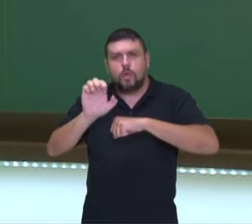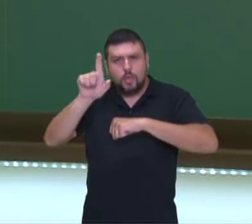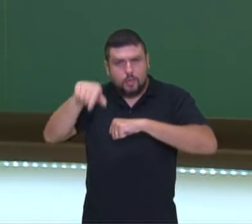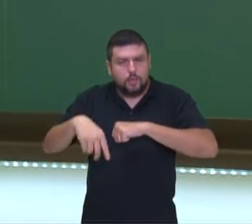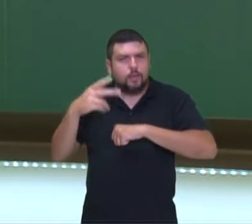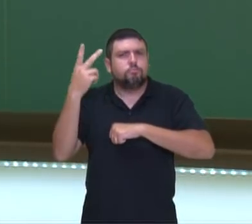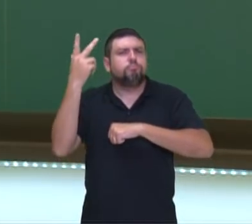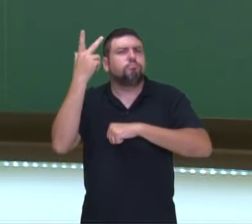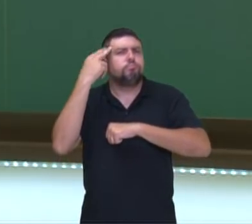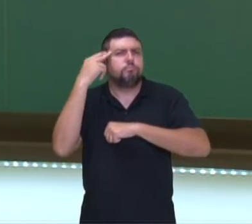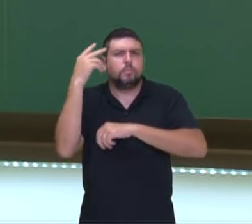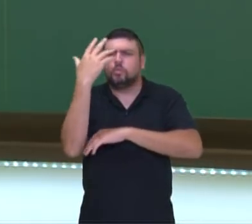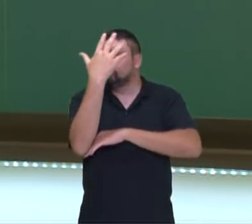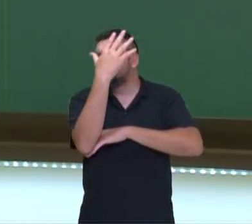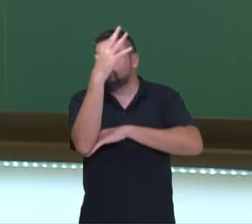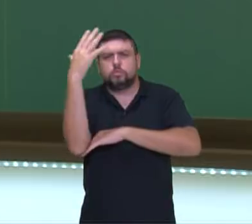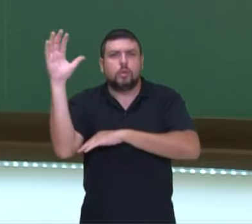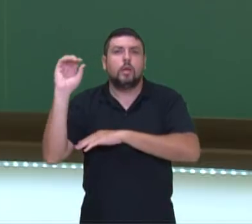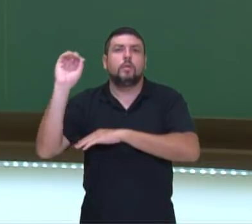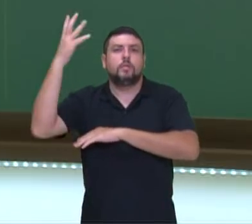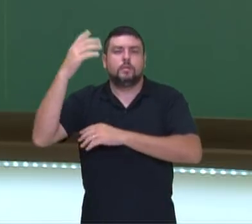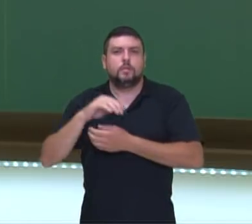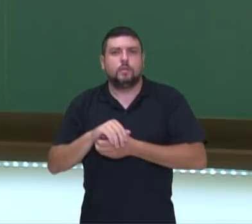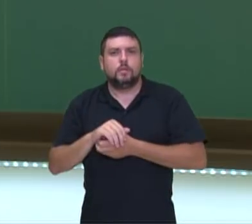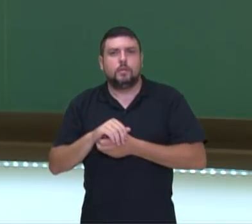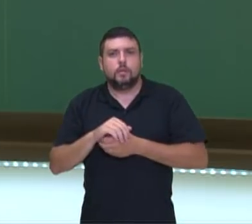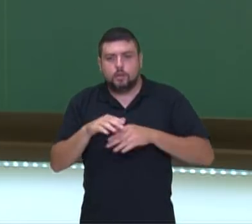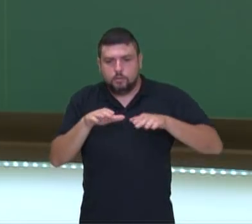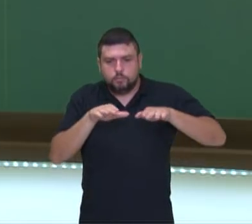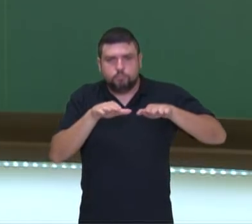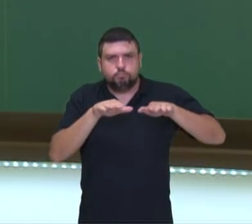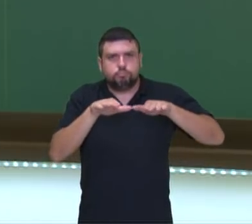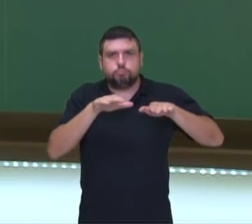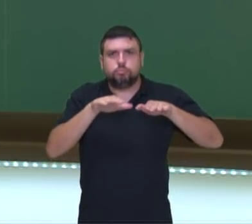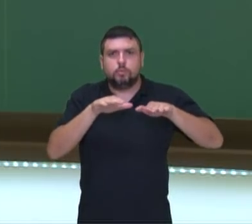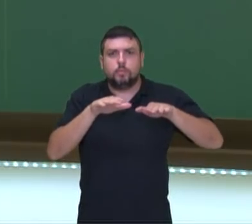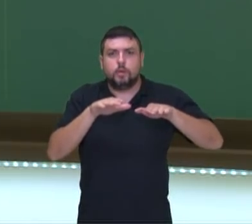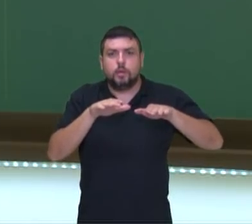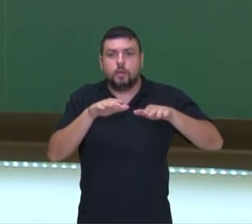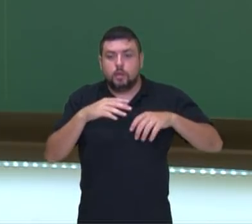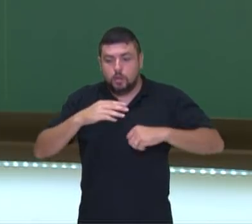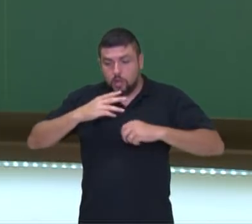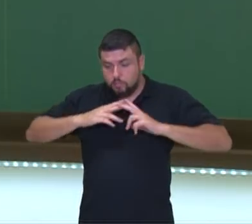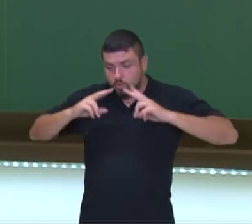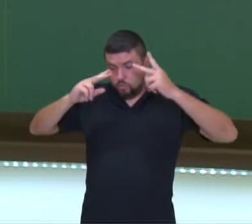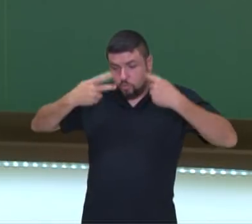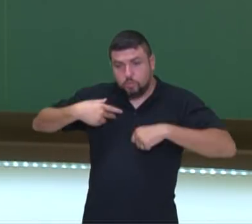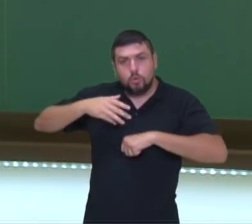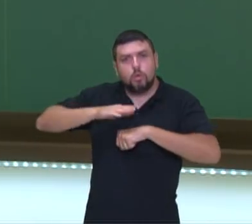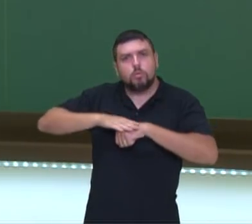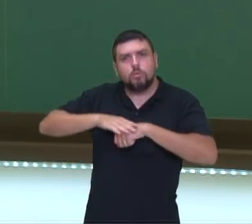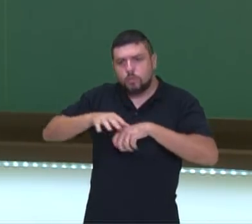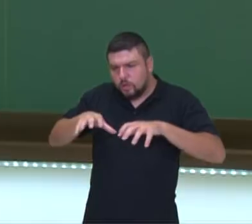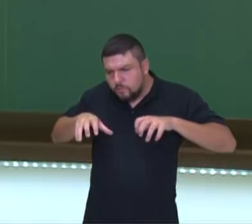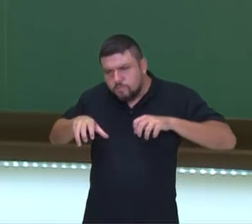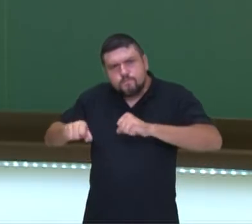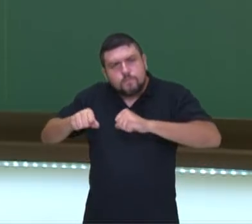Então essa movimentação das placas independe da ação do homem. Elas se